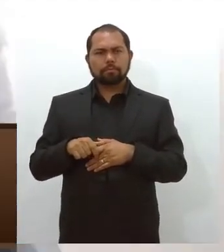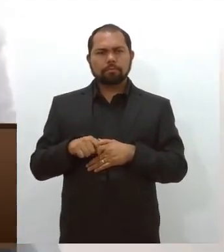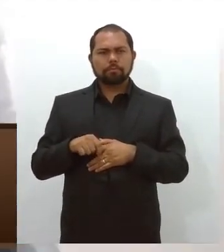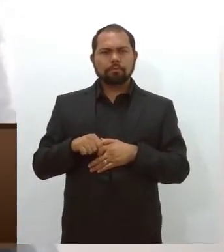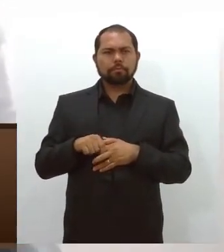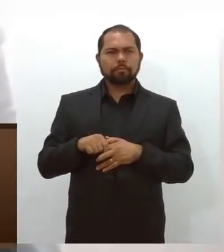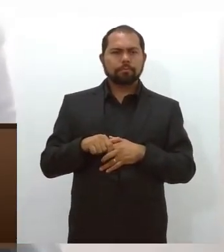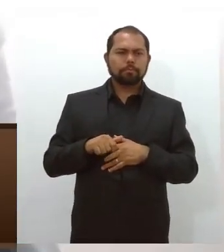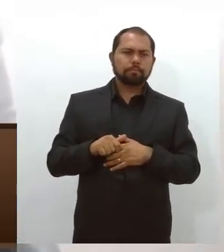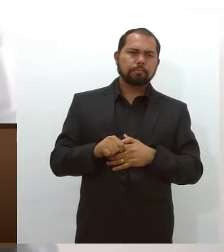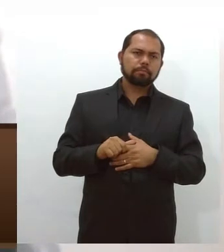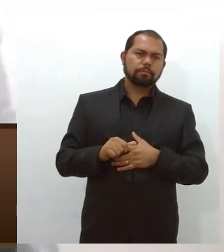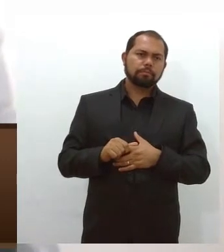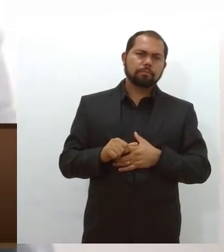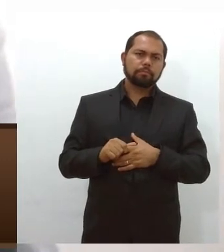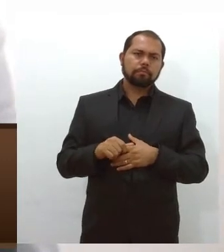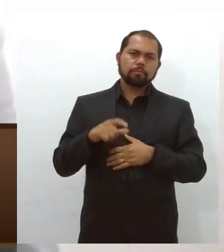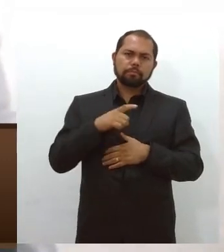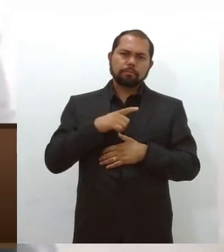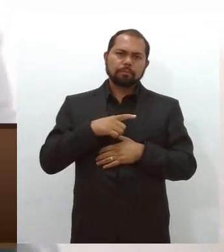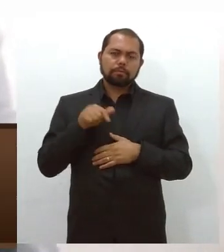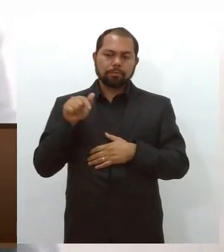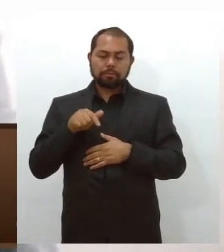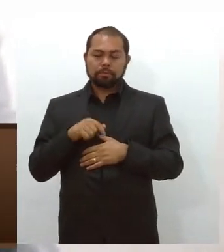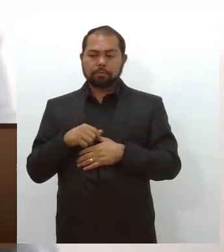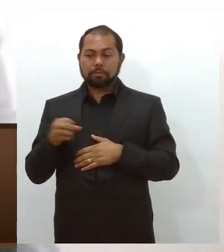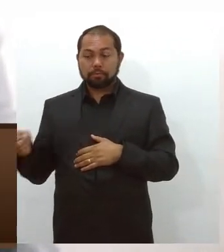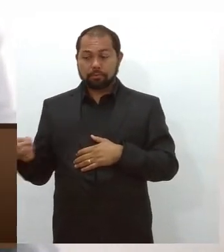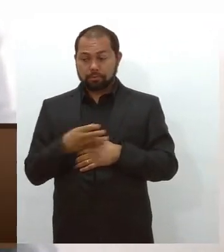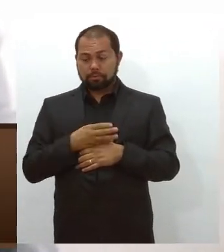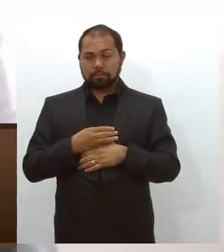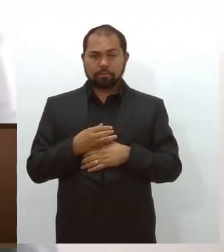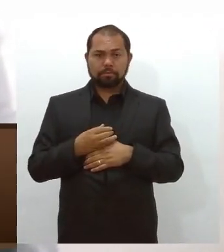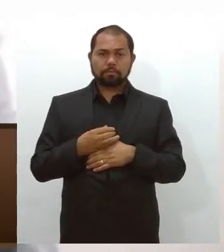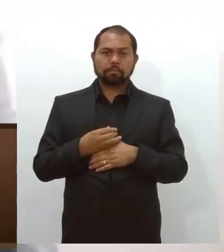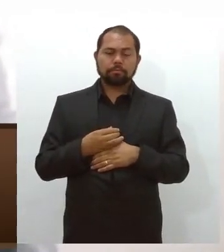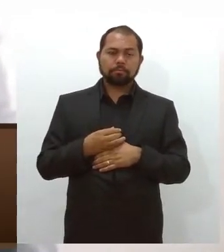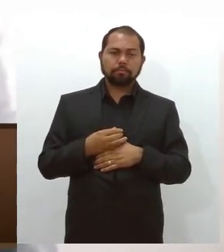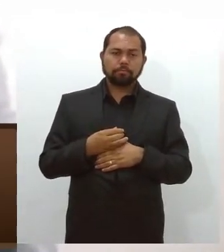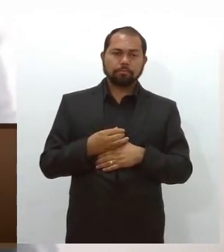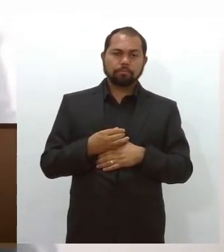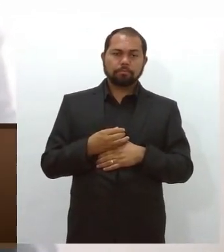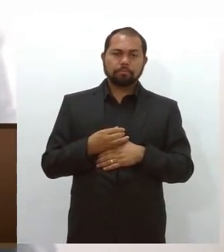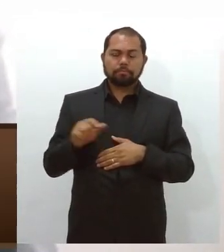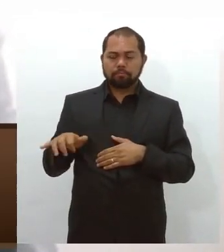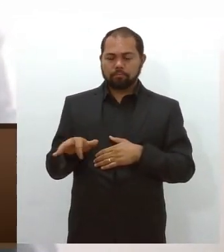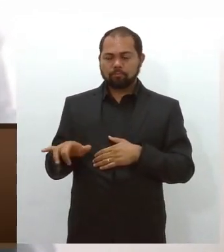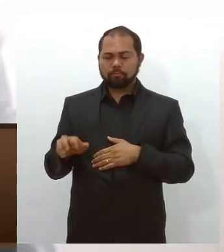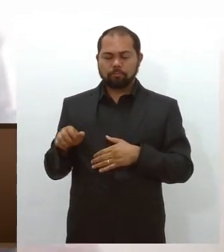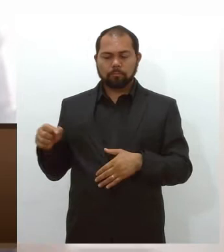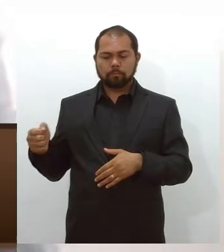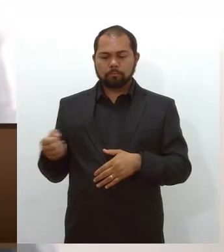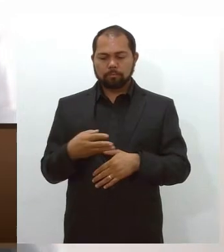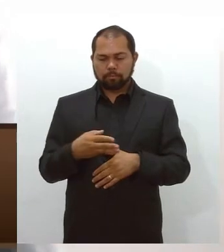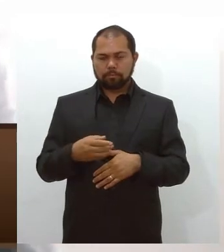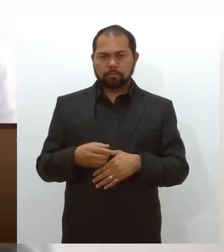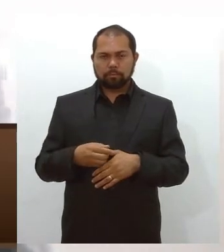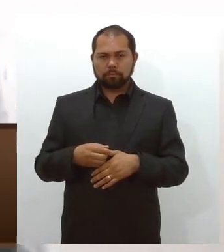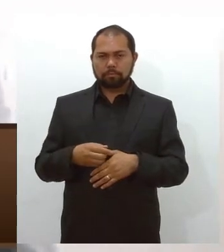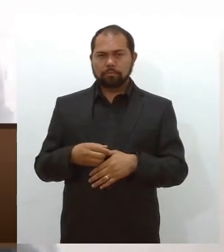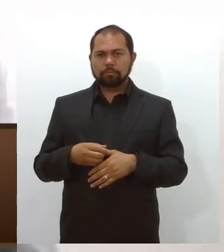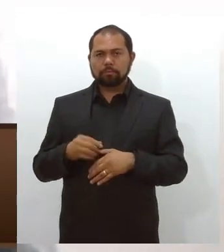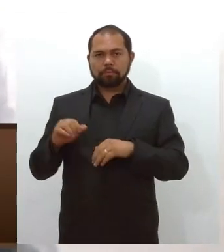colocadas nesse pleito? Bom, nós temos dessas urnas novas que trabalharão, na verdade, em Aracaju e na